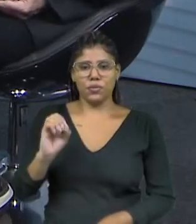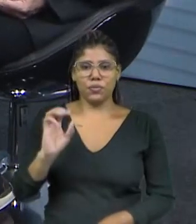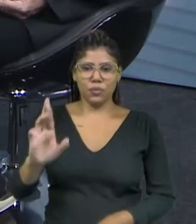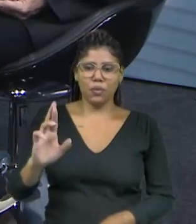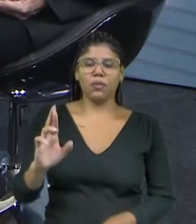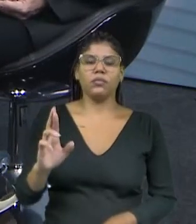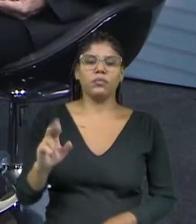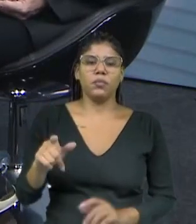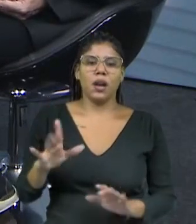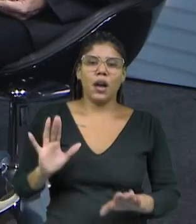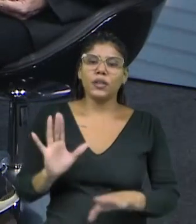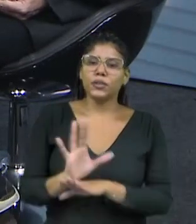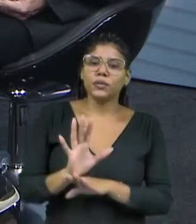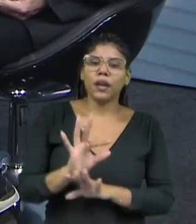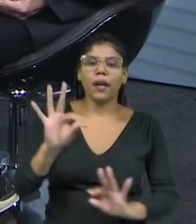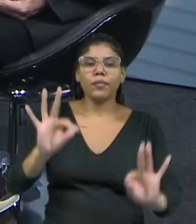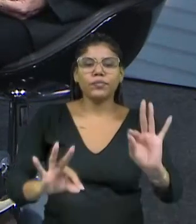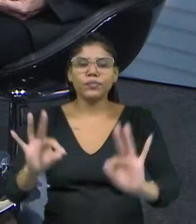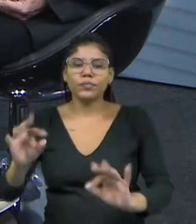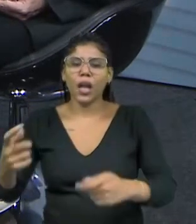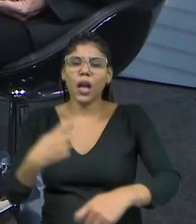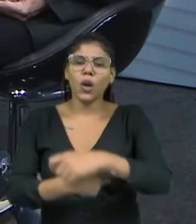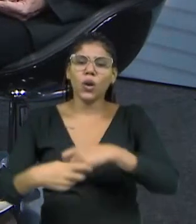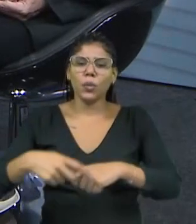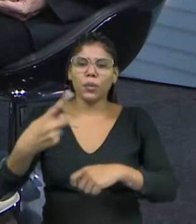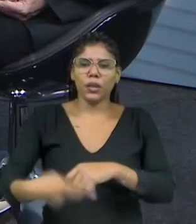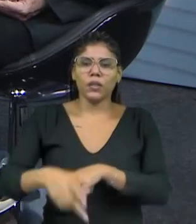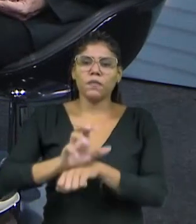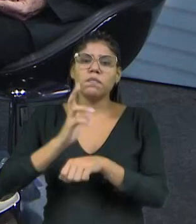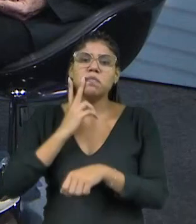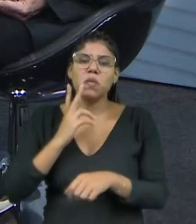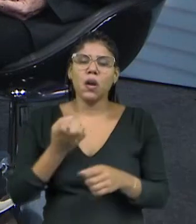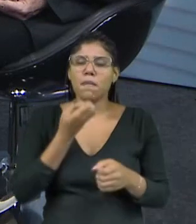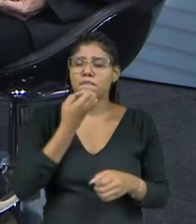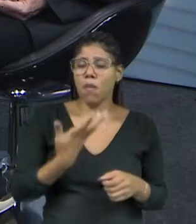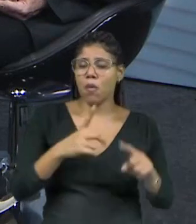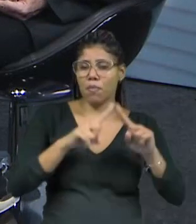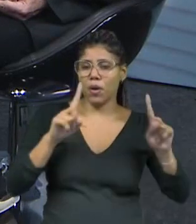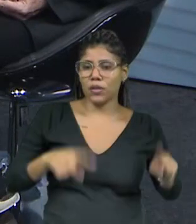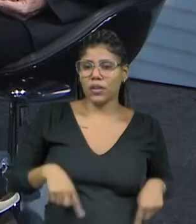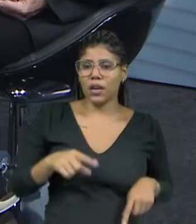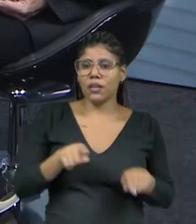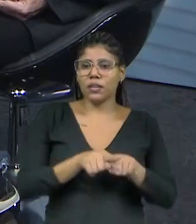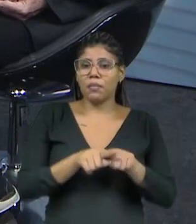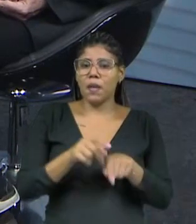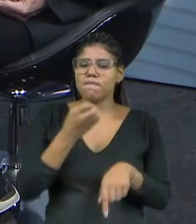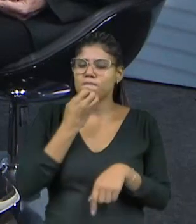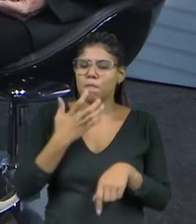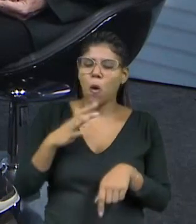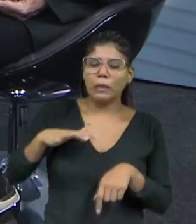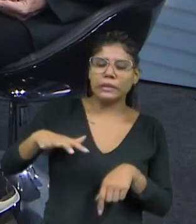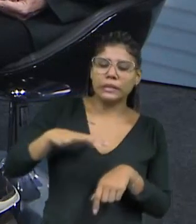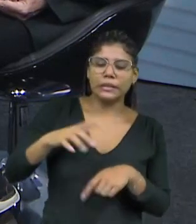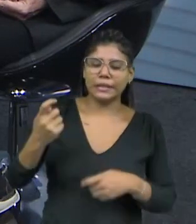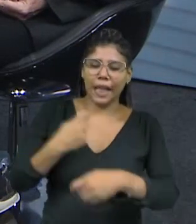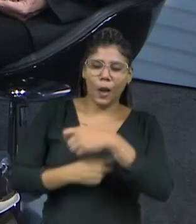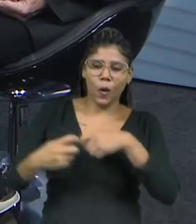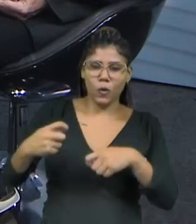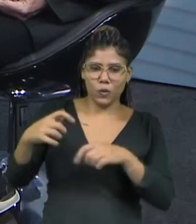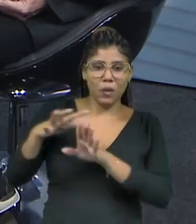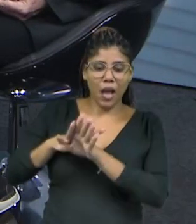ambiência, que é uma ambiência de bons projetos e principalmente uma boa ambiência de negócio, porque senão você não